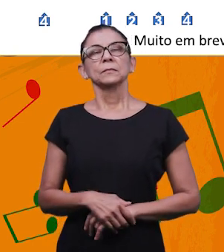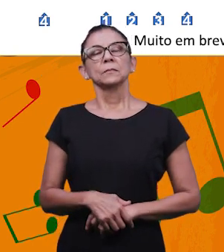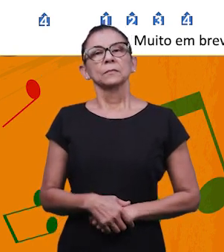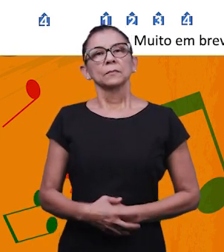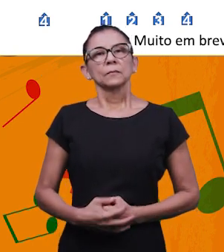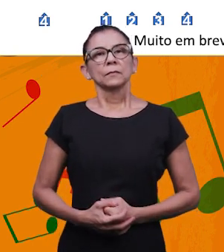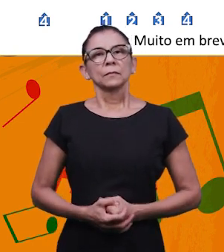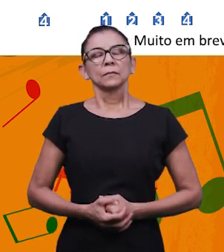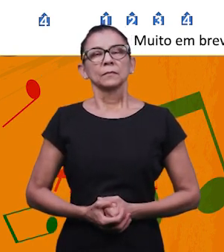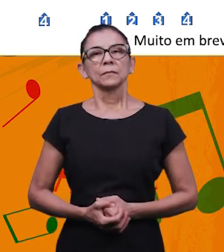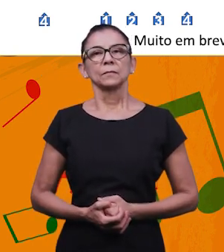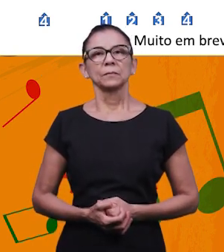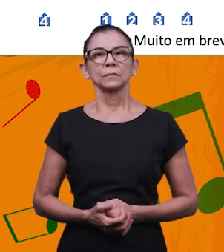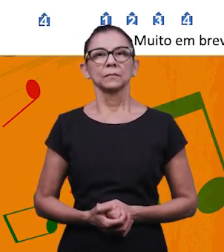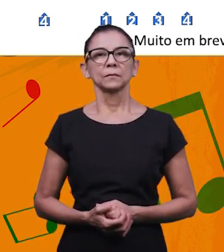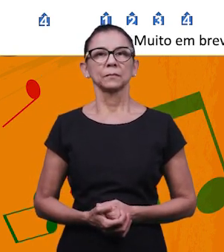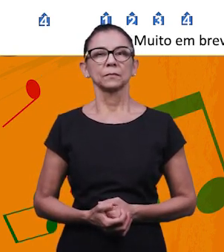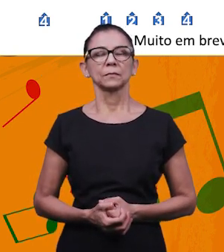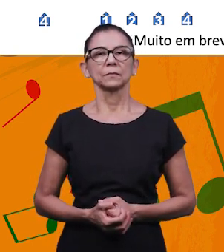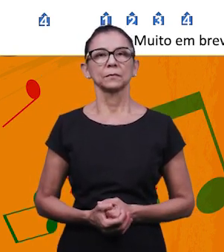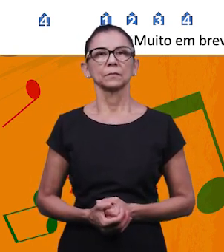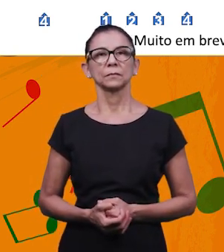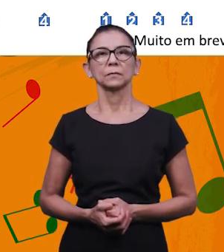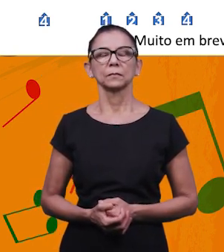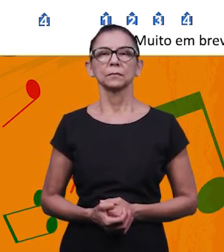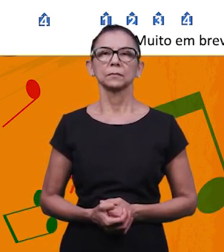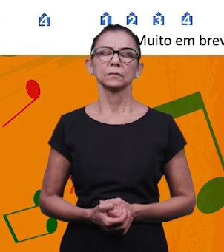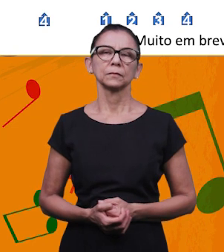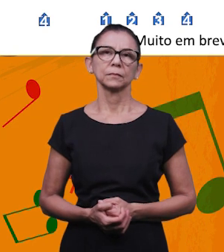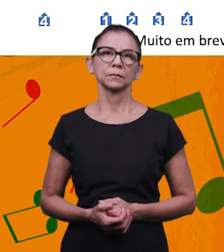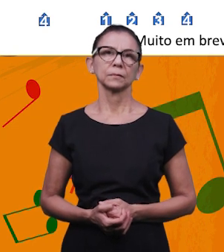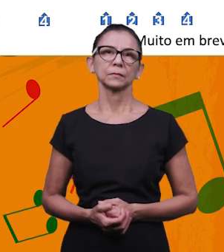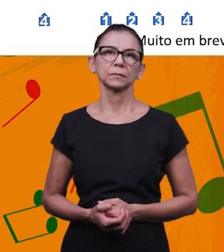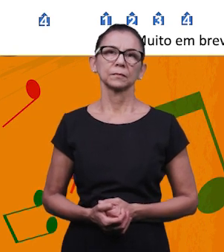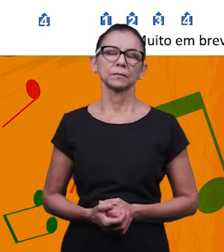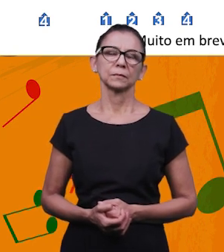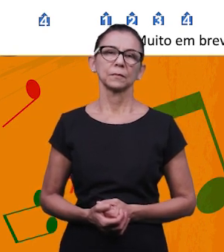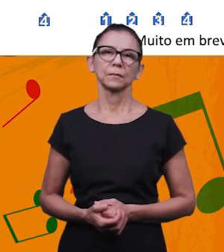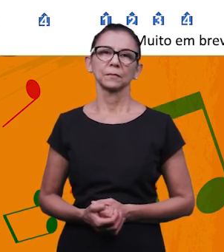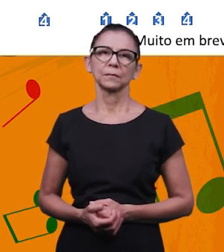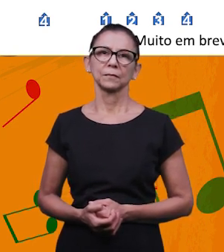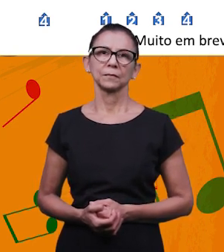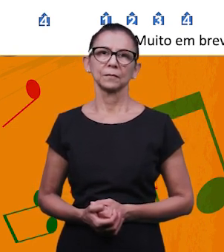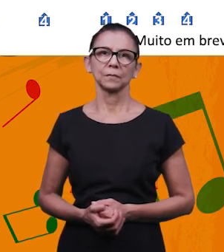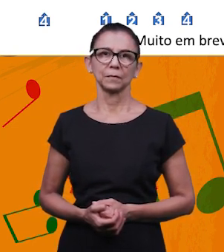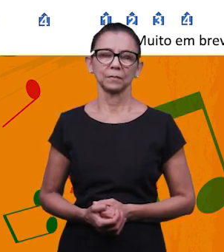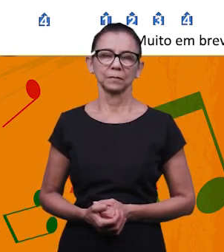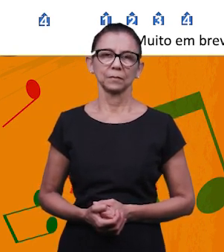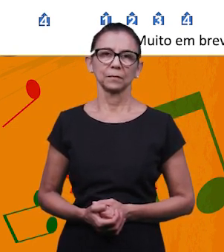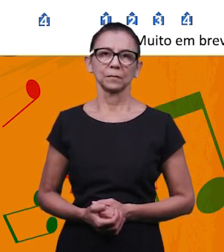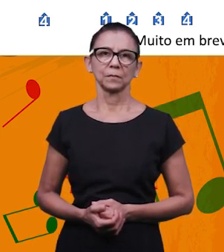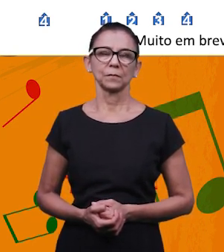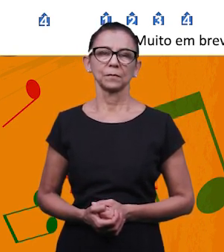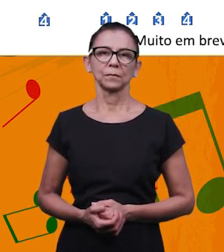rapidinha. Agora nós vamos passar os acordes da mão esquerda.